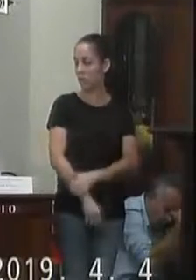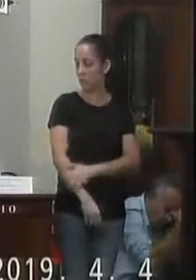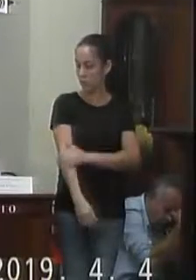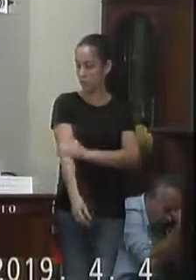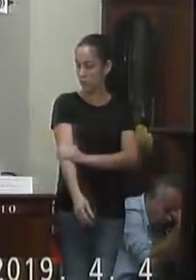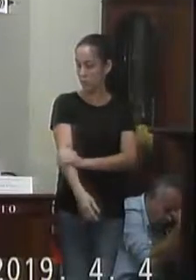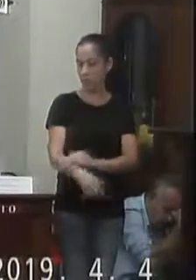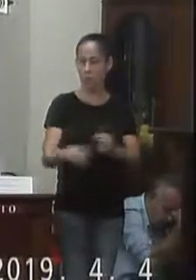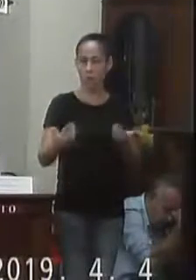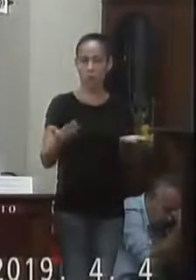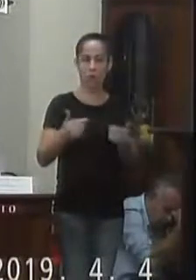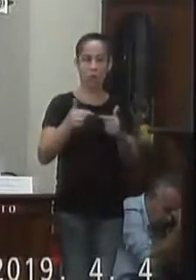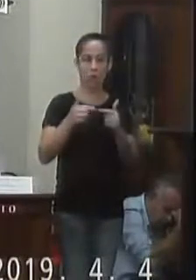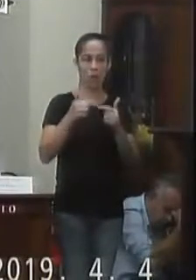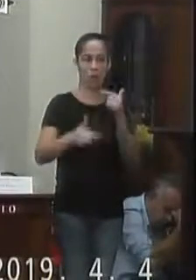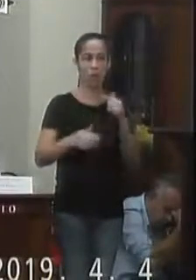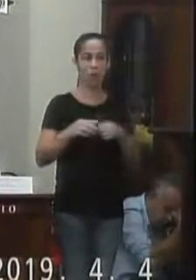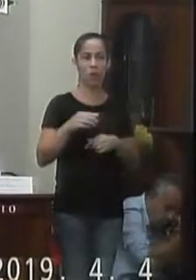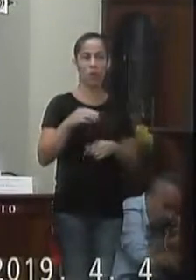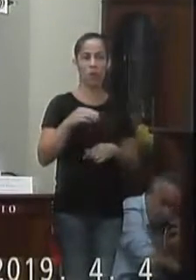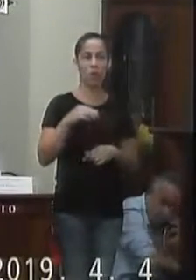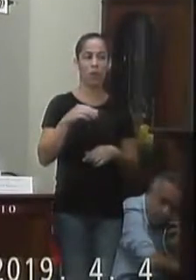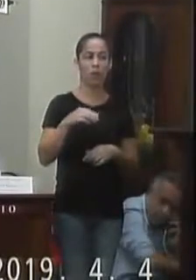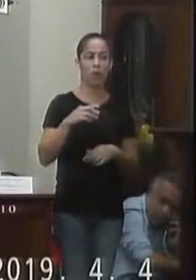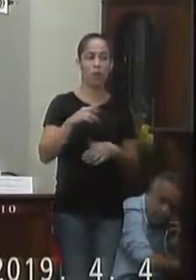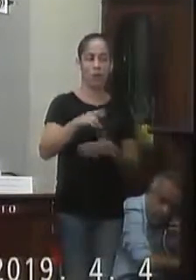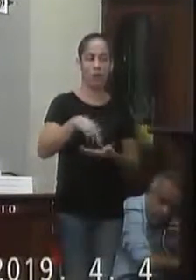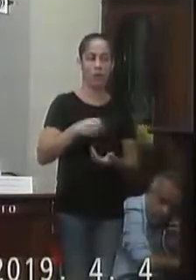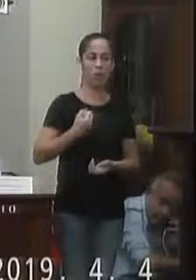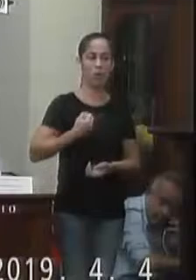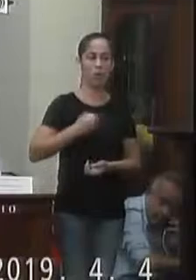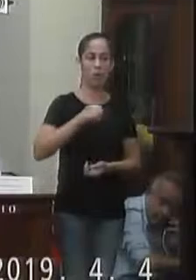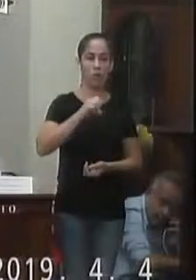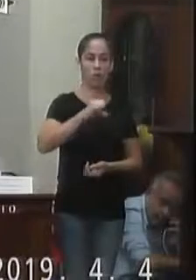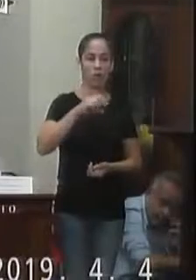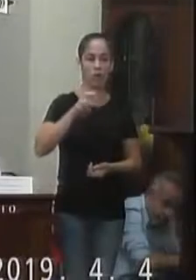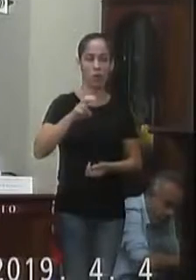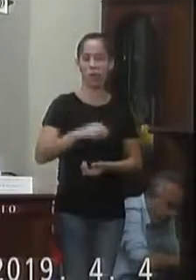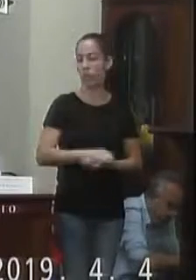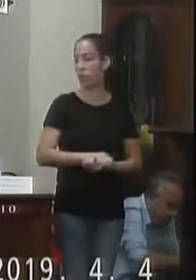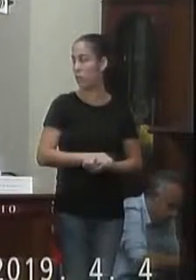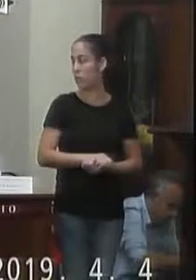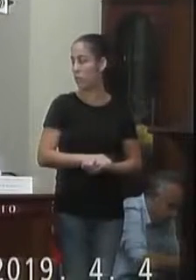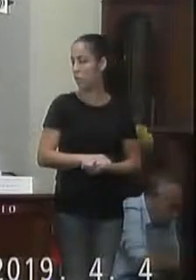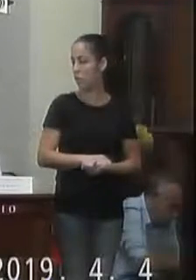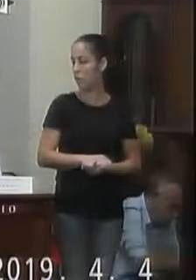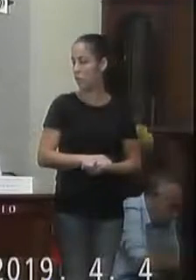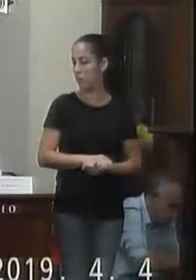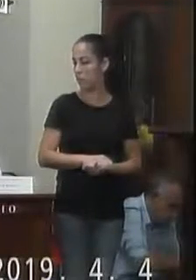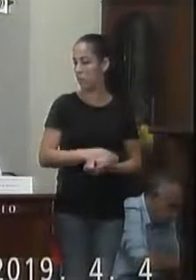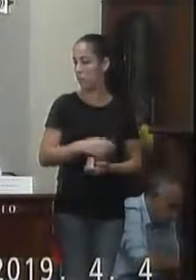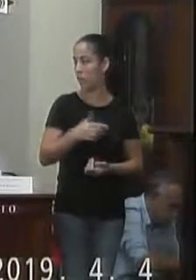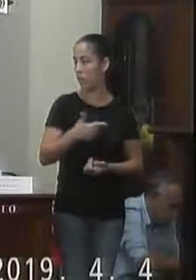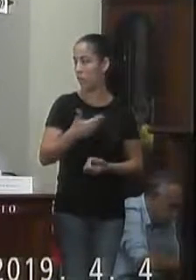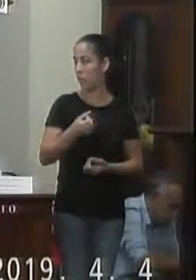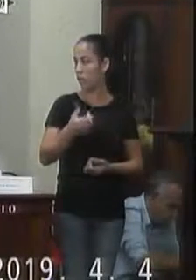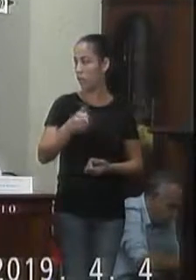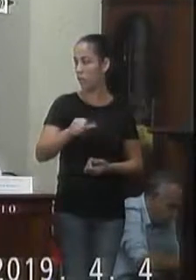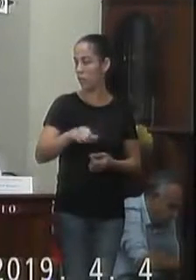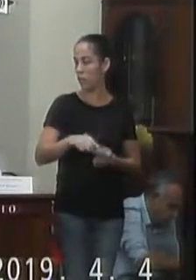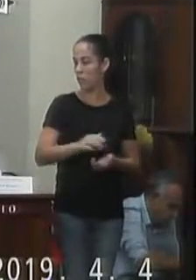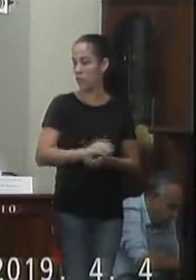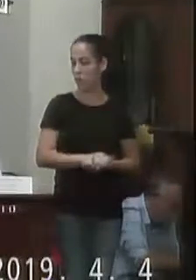Então, se encontra em discussão o requerimento 095 de 2019 do professor